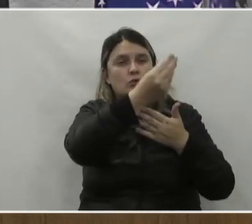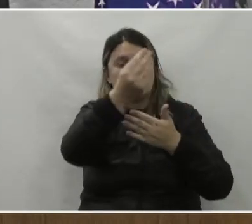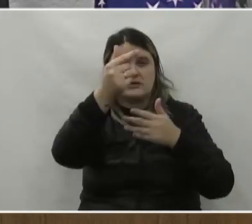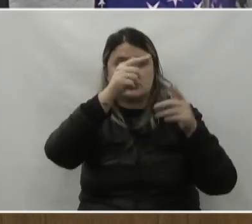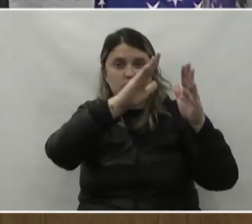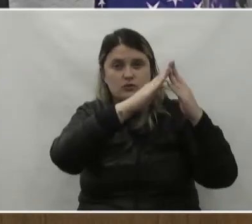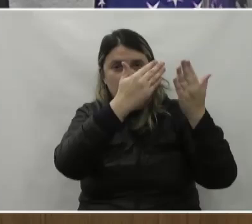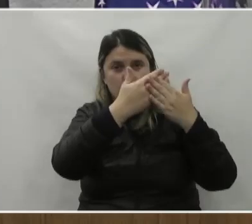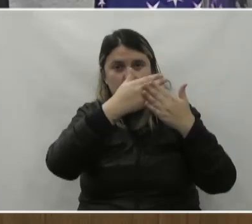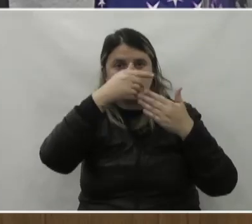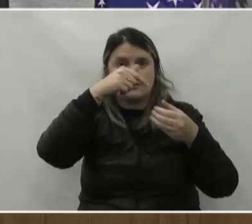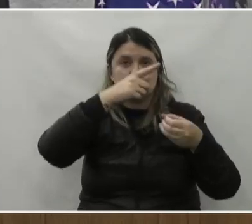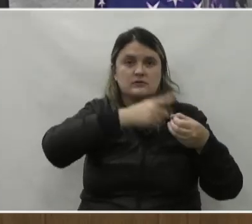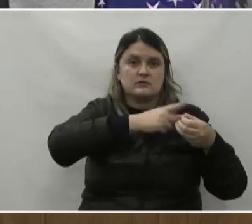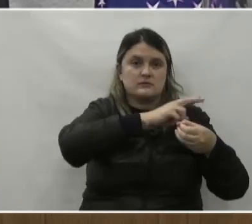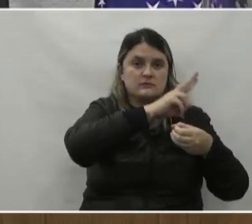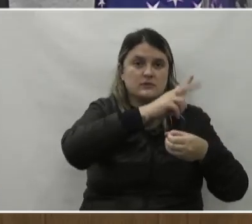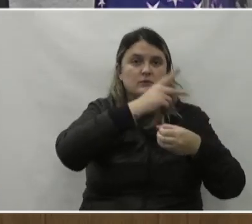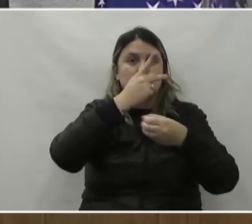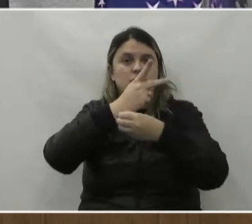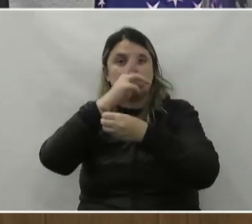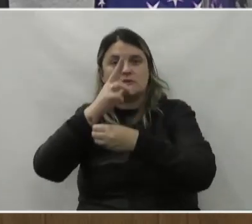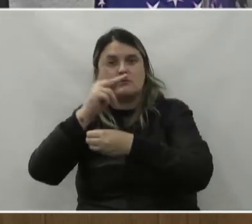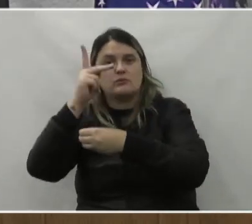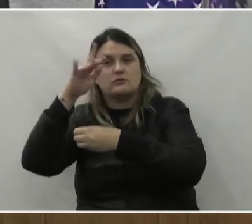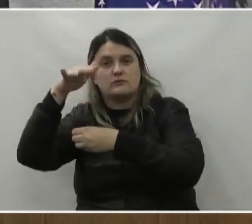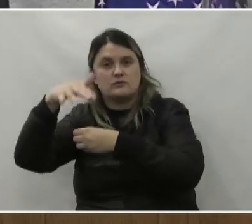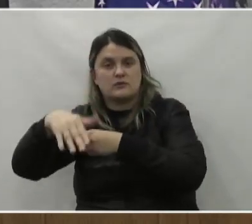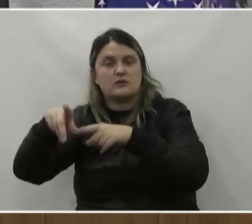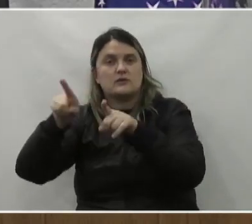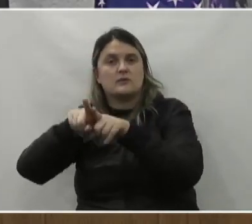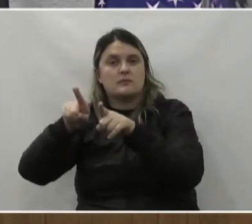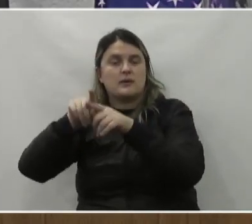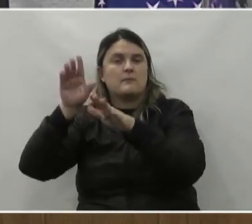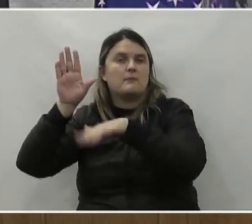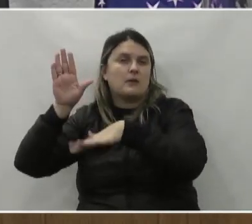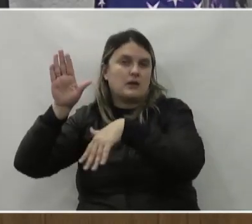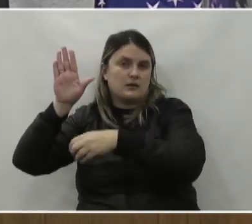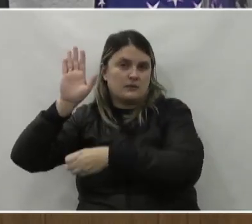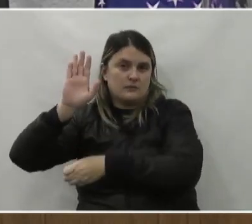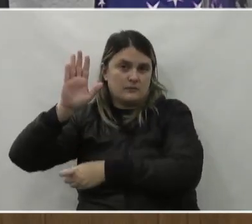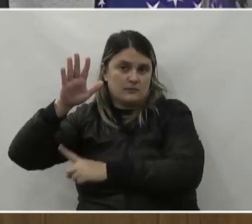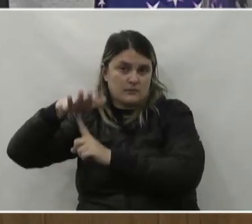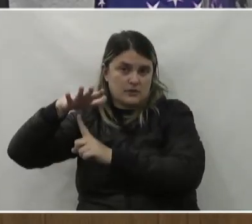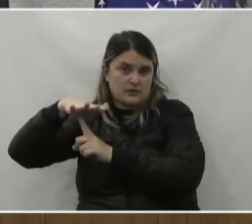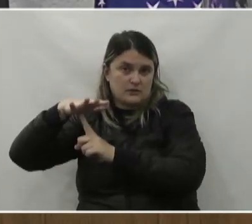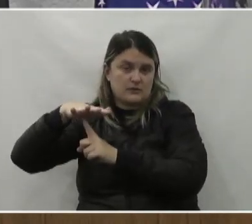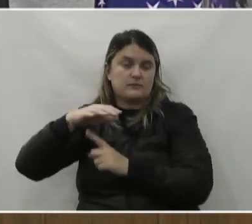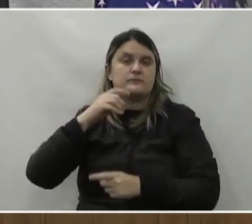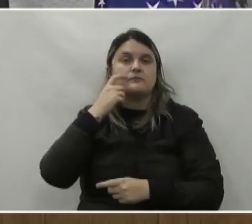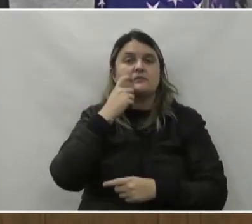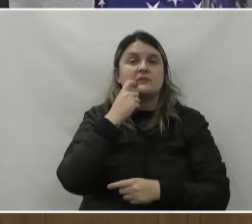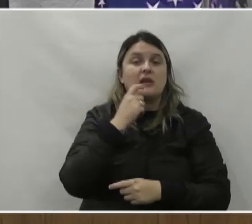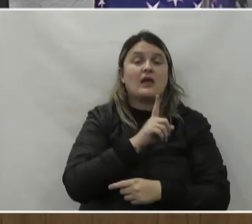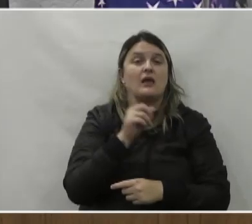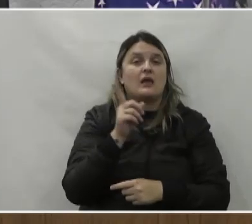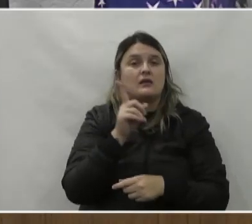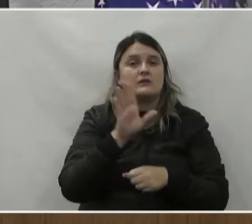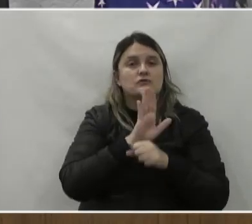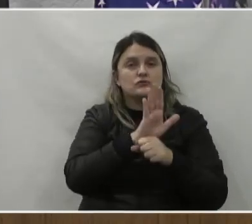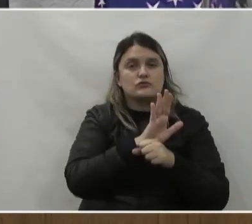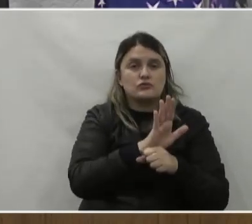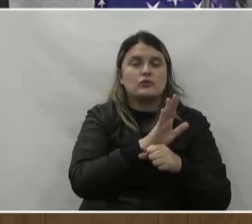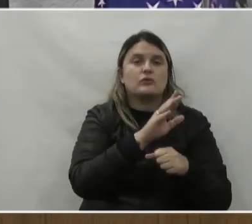Porto União e União da Vitória, Porto Vitória e no litoral do Paraná. Também contribuiu na elaboração